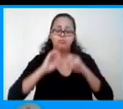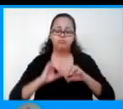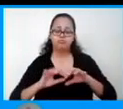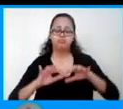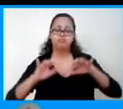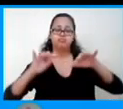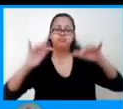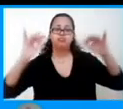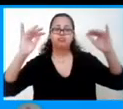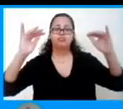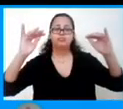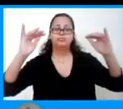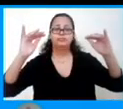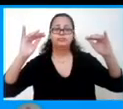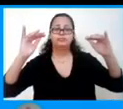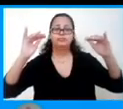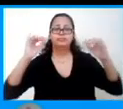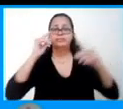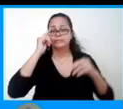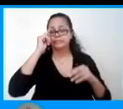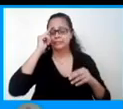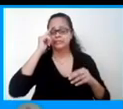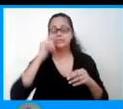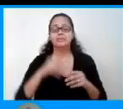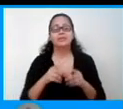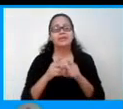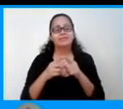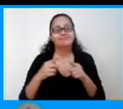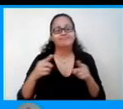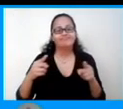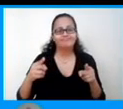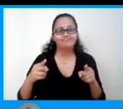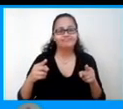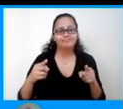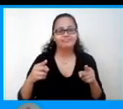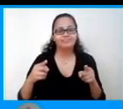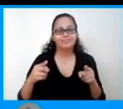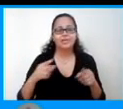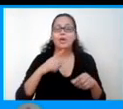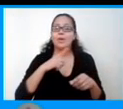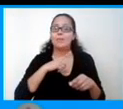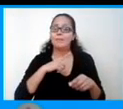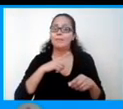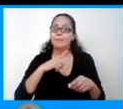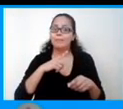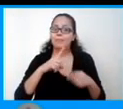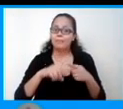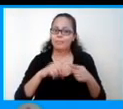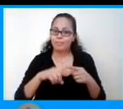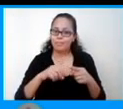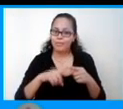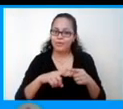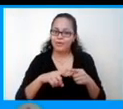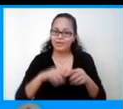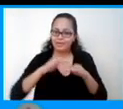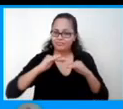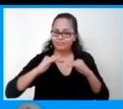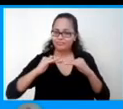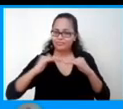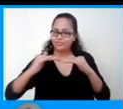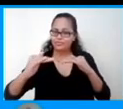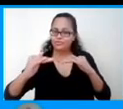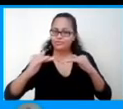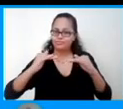O que acaba agravando esse processo das enchentes, das cheias? A impermeabilização dos solos das cidades, que é o que a gente acabou de dizer. Construção